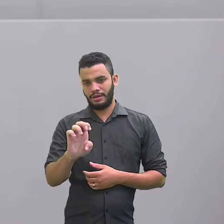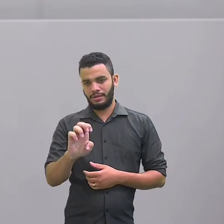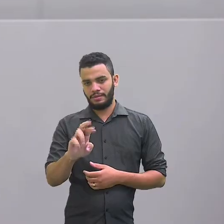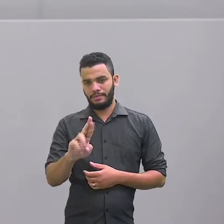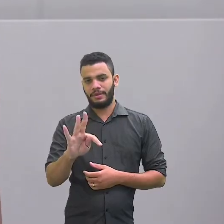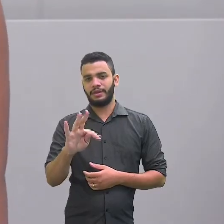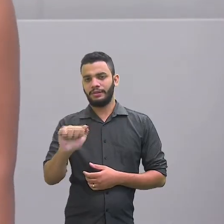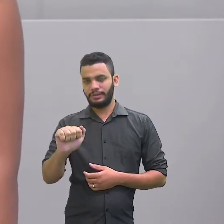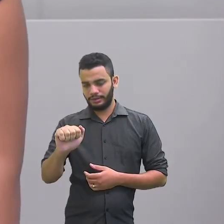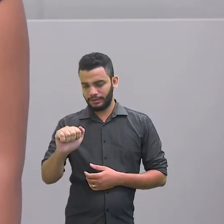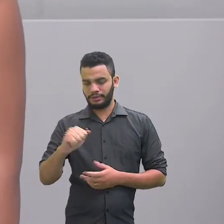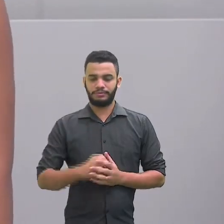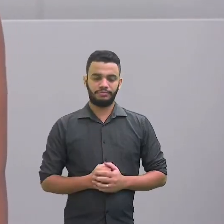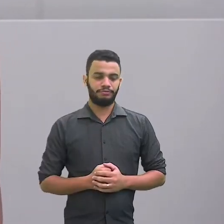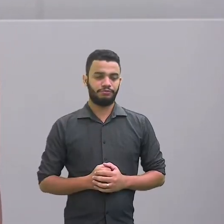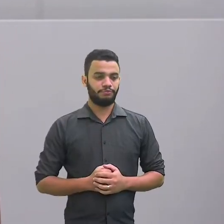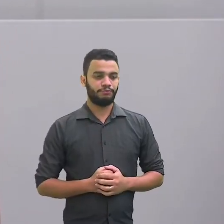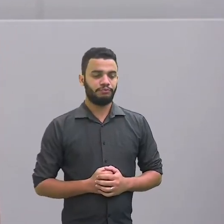Entreaberta.